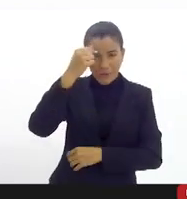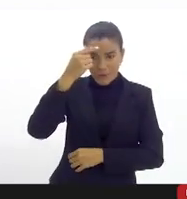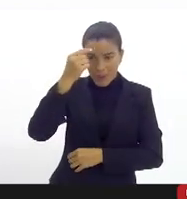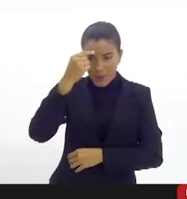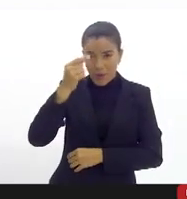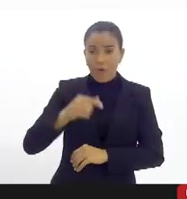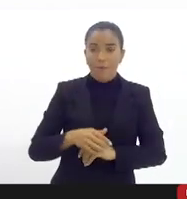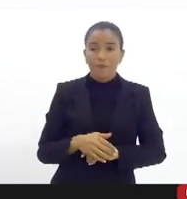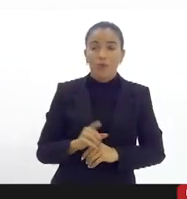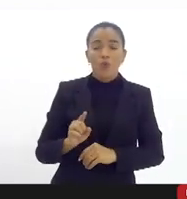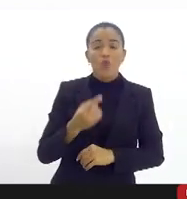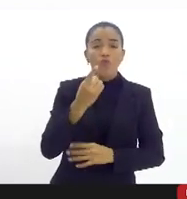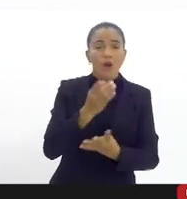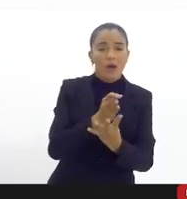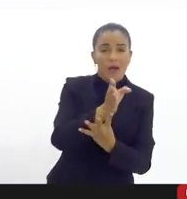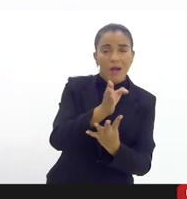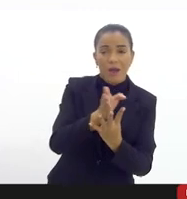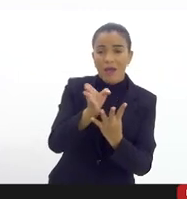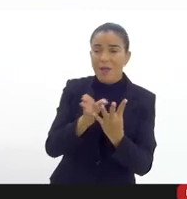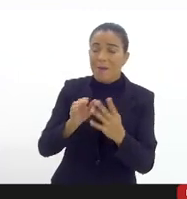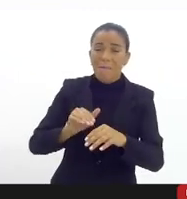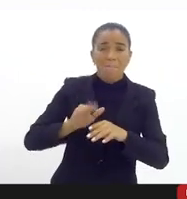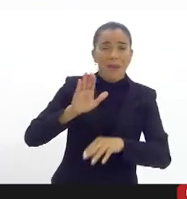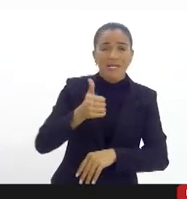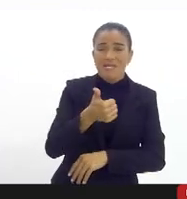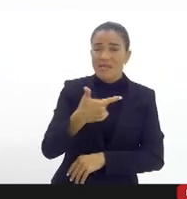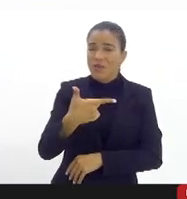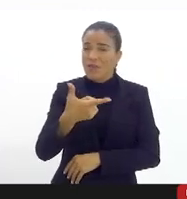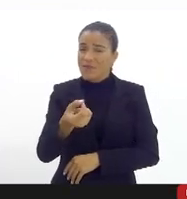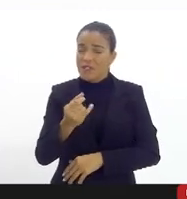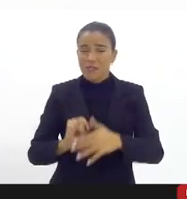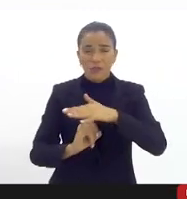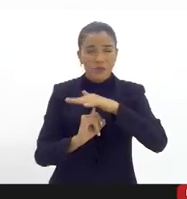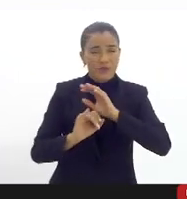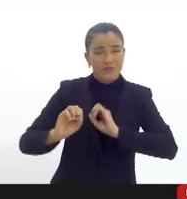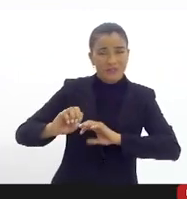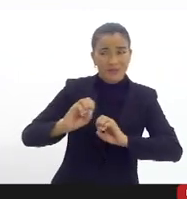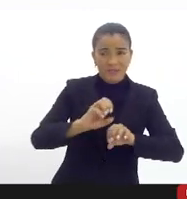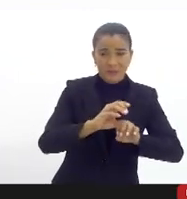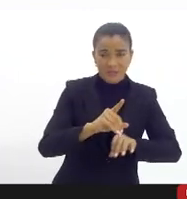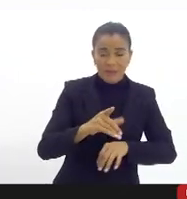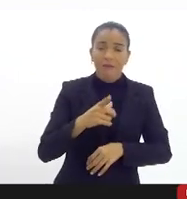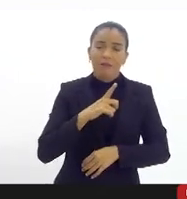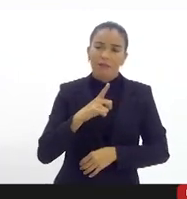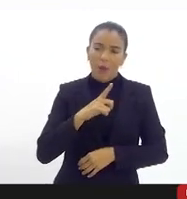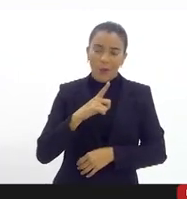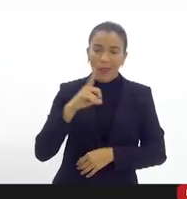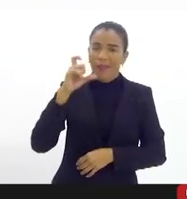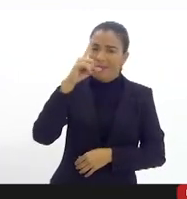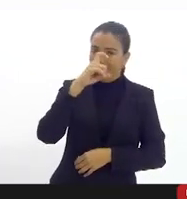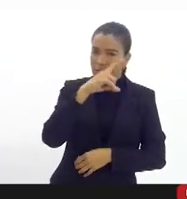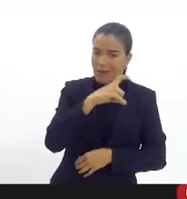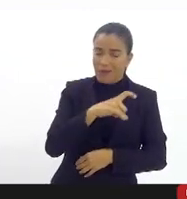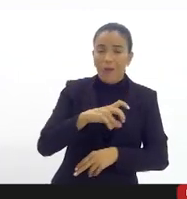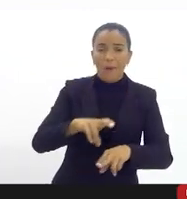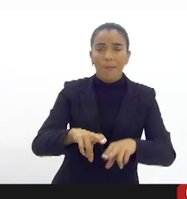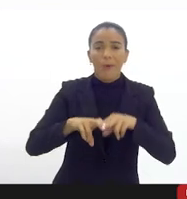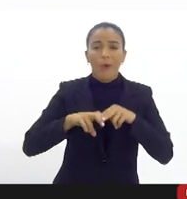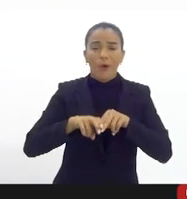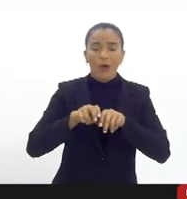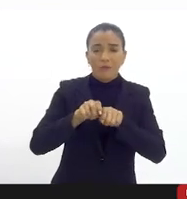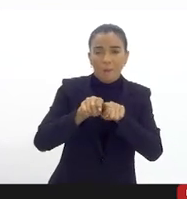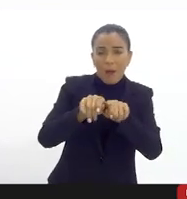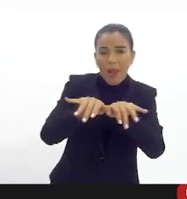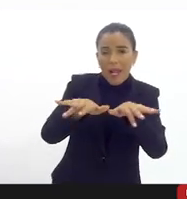de um dos braços da Colina ele tem mais de 120 instituições de ensino Então a gente tem essa dificuldades pela pelo pela